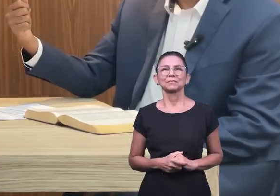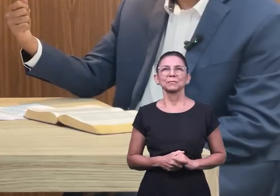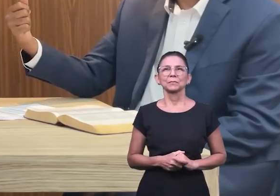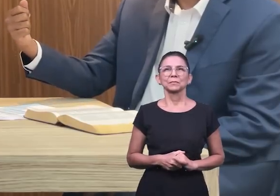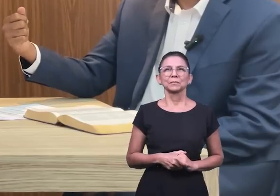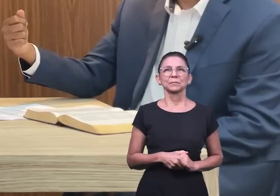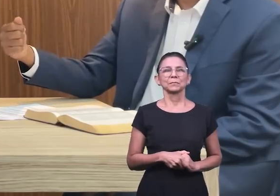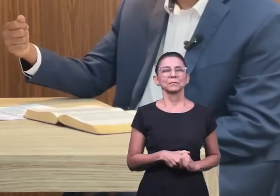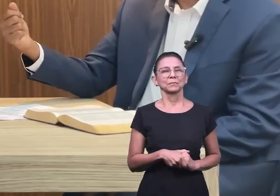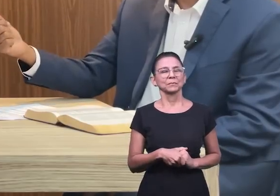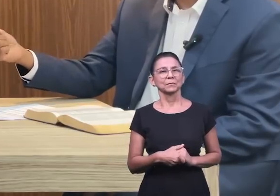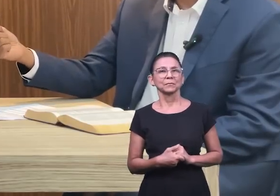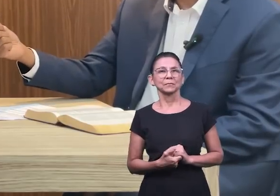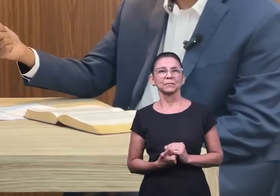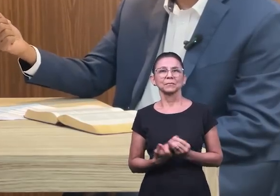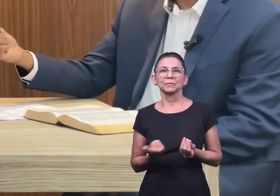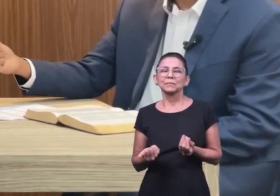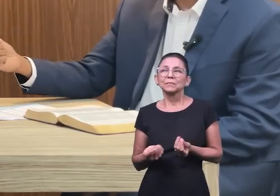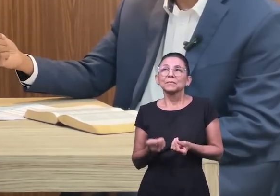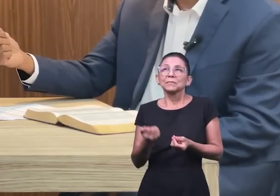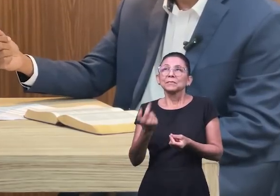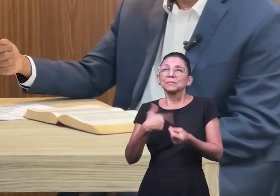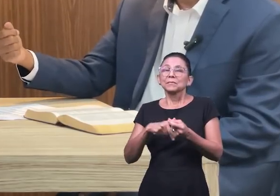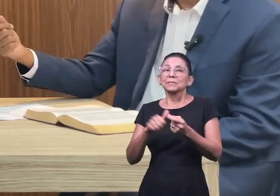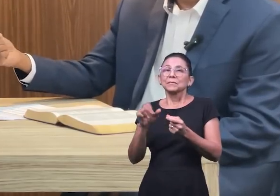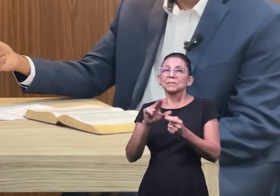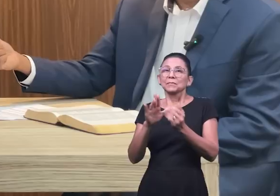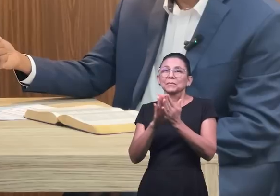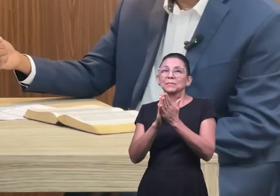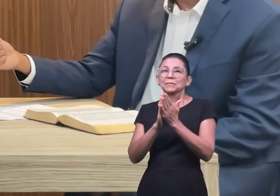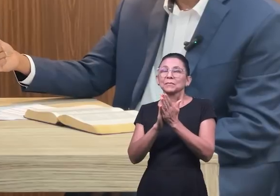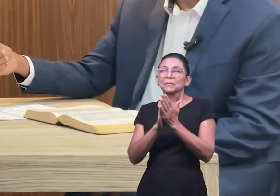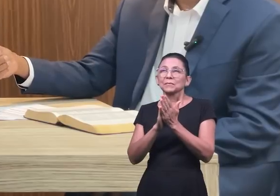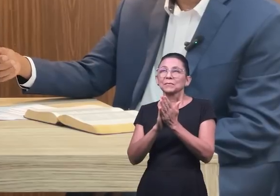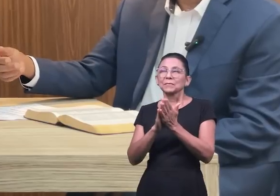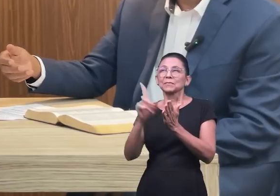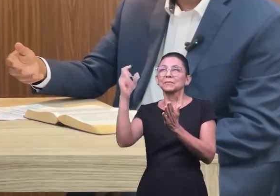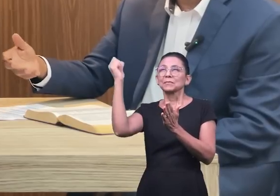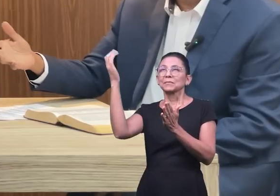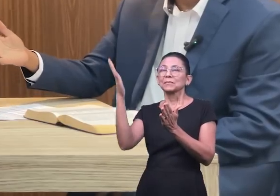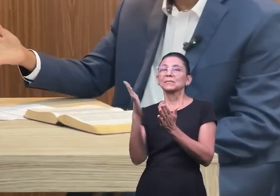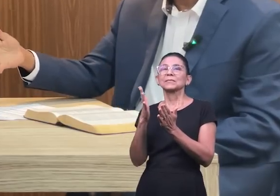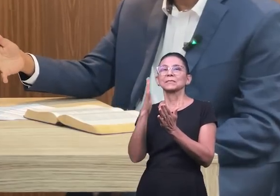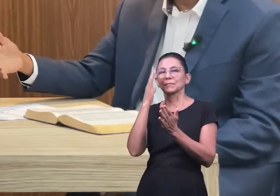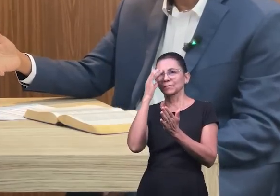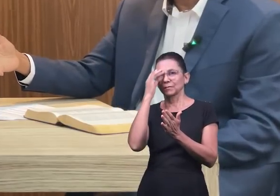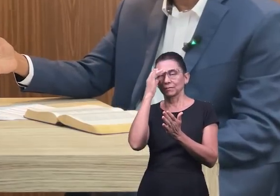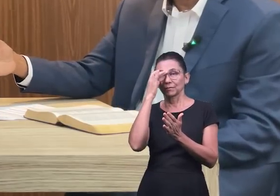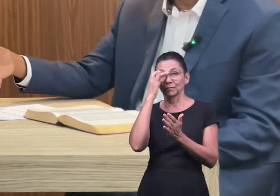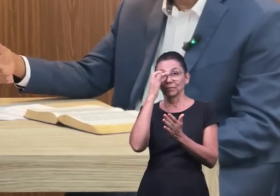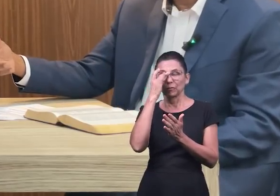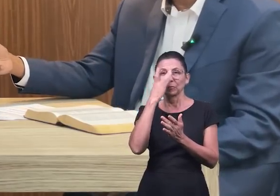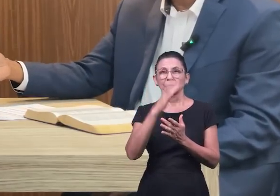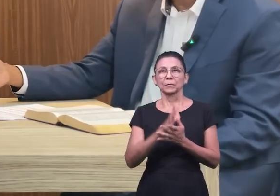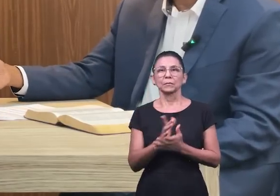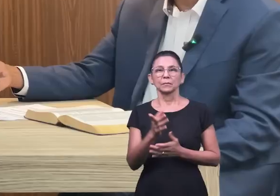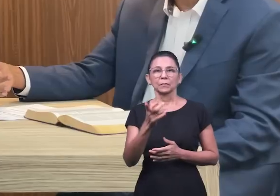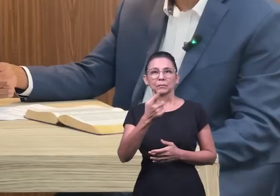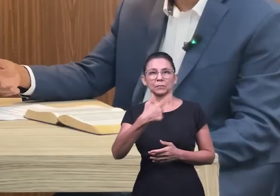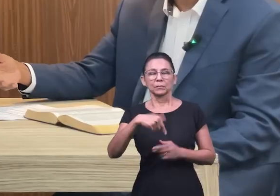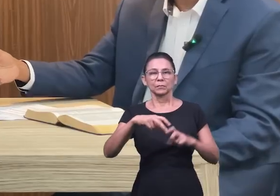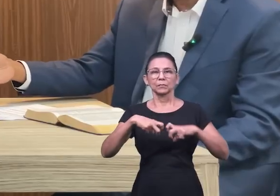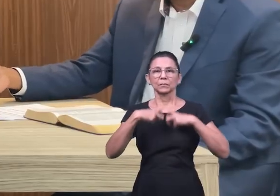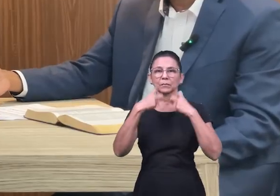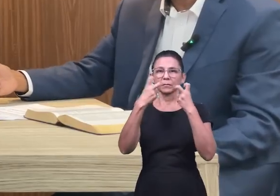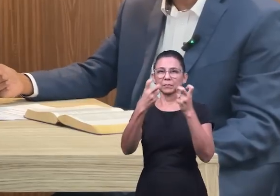a retiramos e a usamos com graça para a defesa, para abrir, né, para nós ainda um pouco mais o